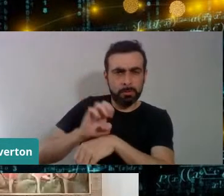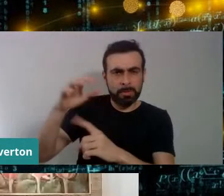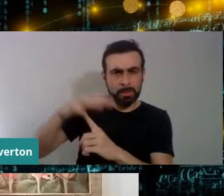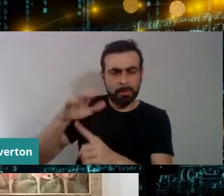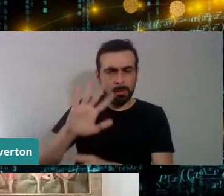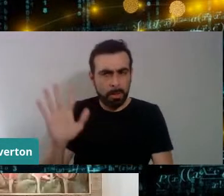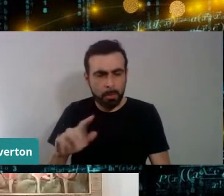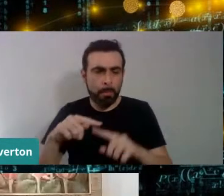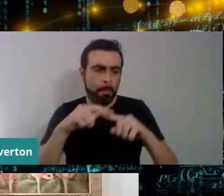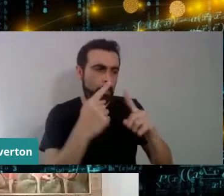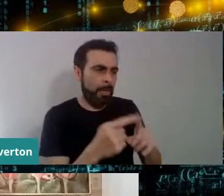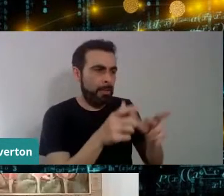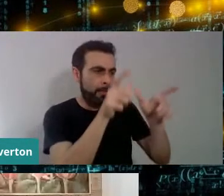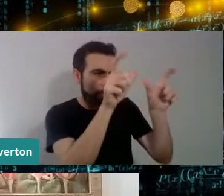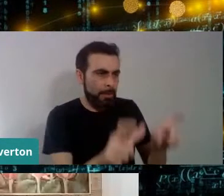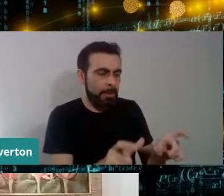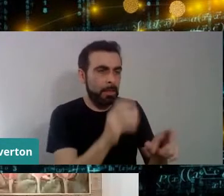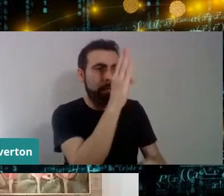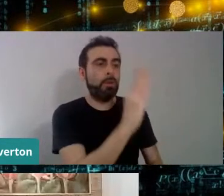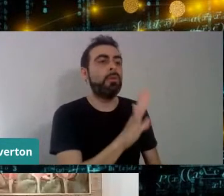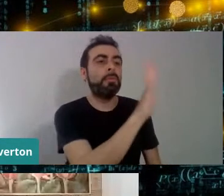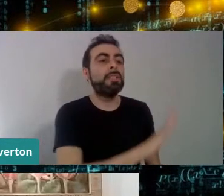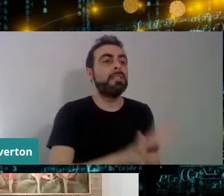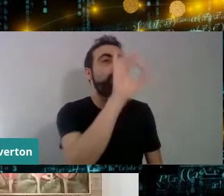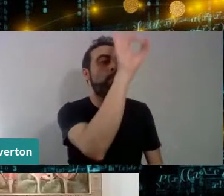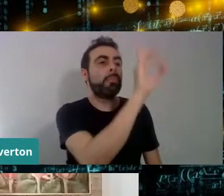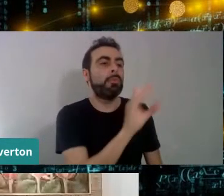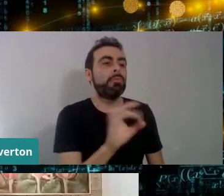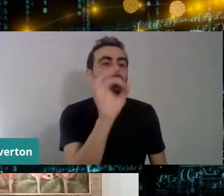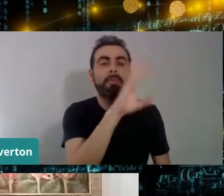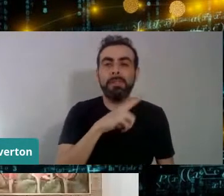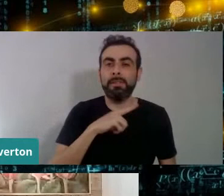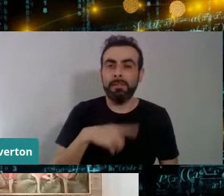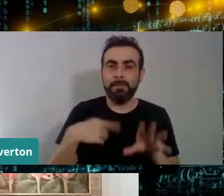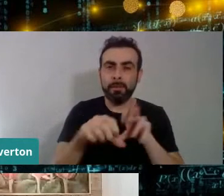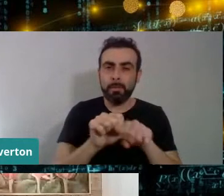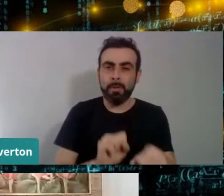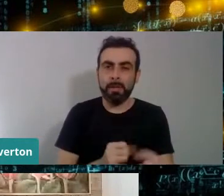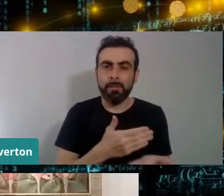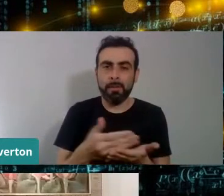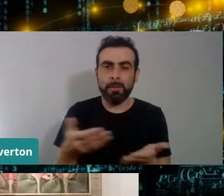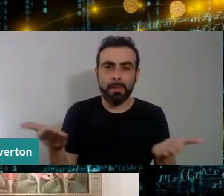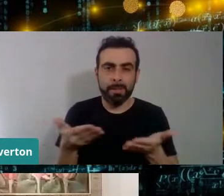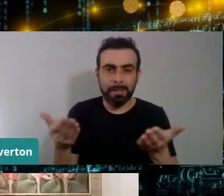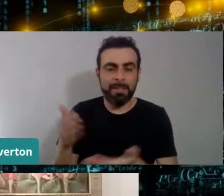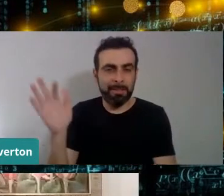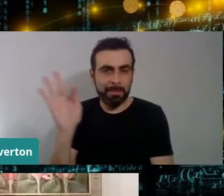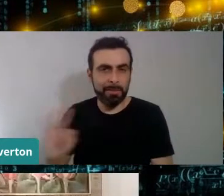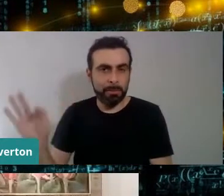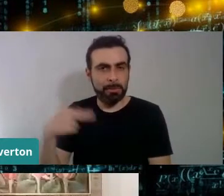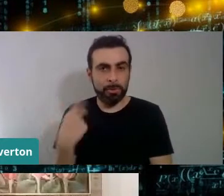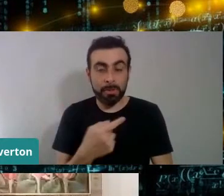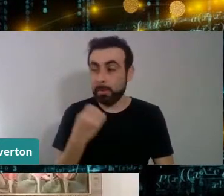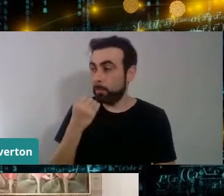praticamente, que nós temos professores aí, todo o Brasil, formados aqui na nossa faculdade. Muito bom, Nelson, muito